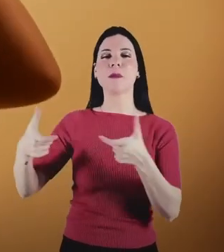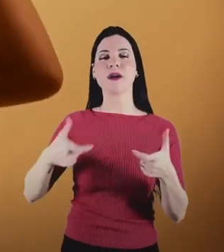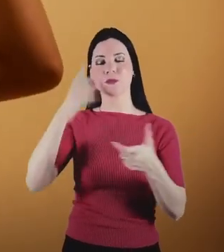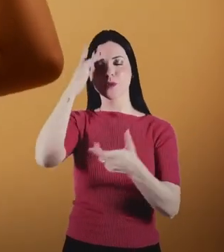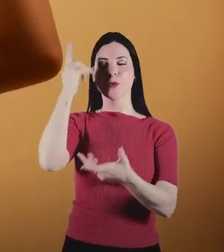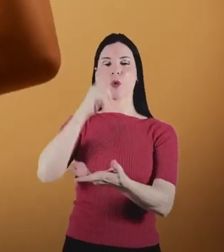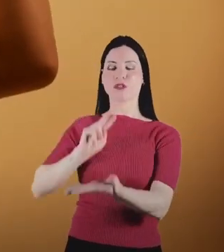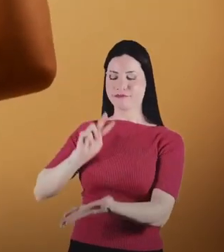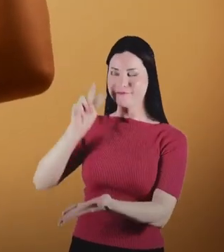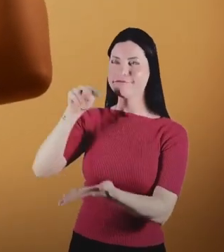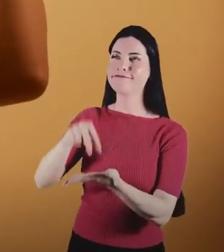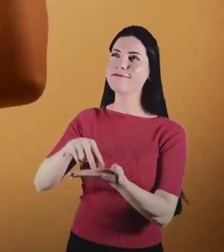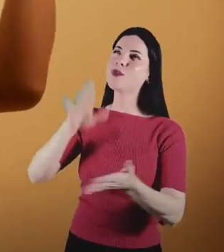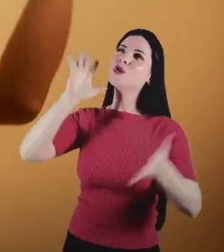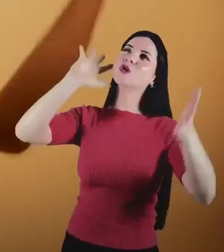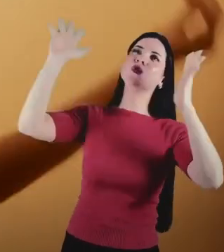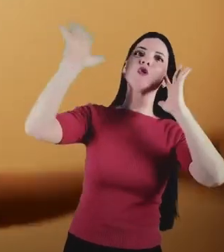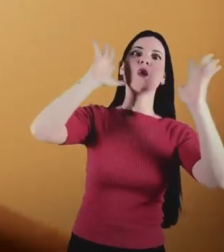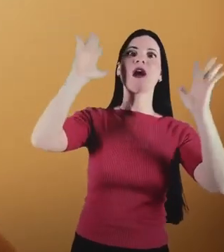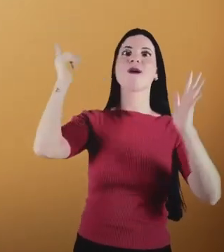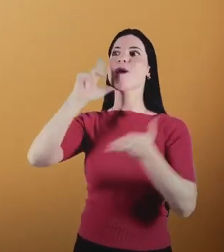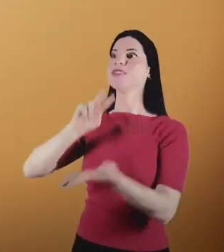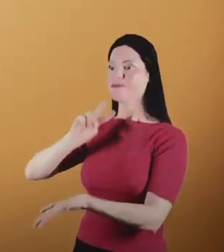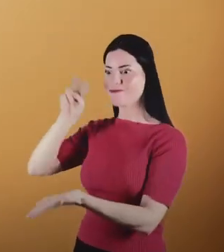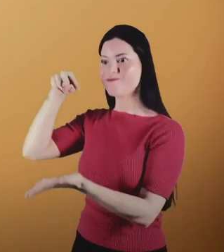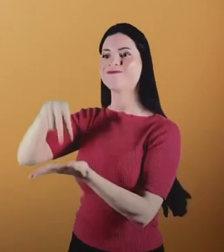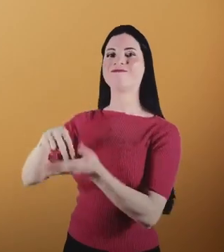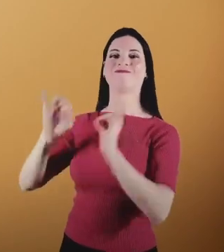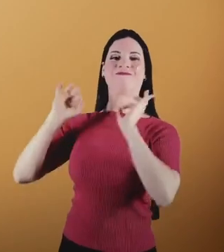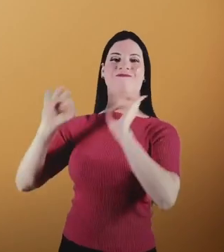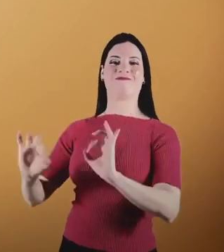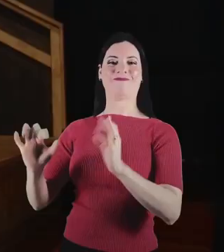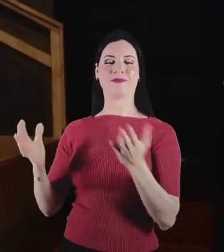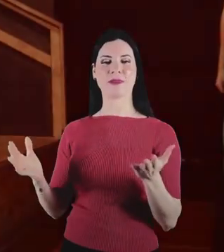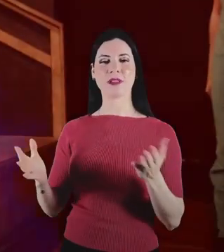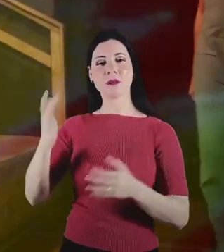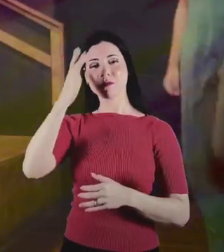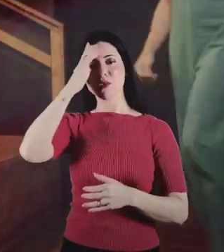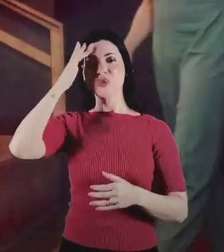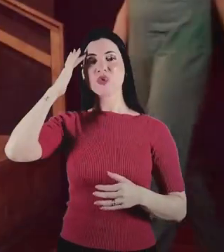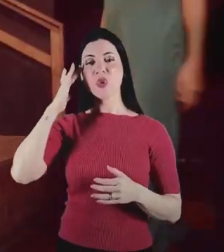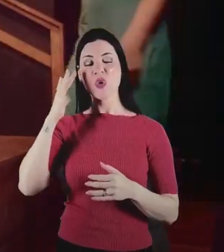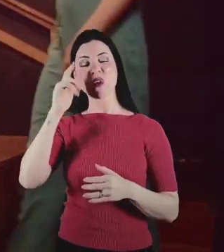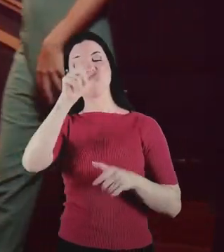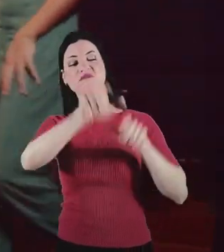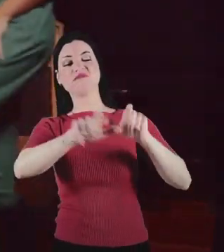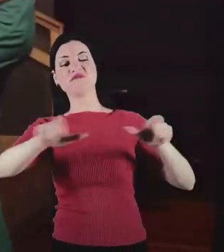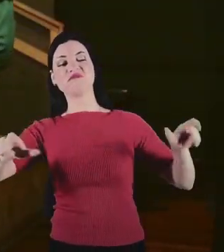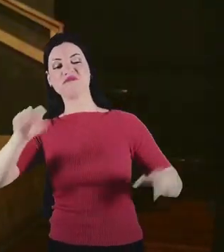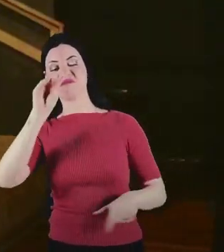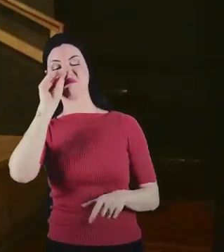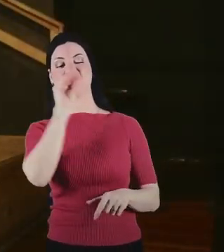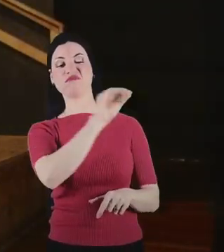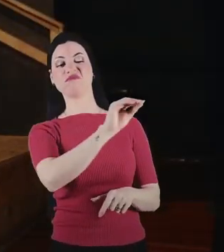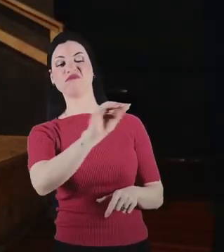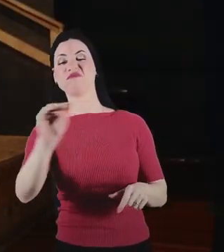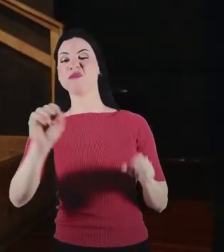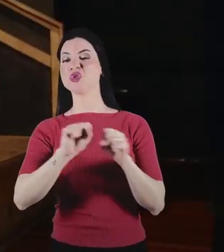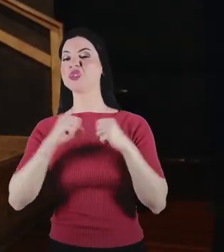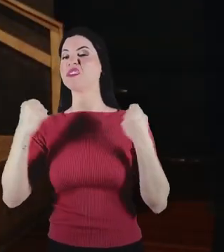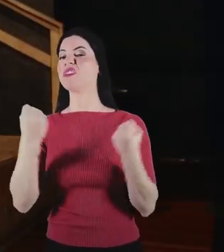de realização de uma fantasia. Então, eram as pessoas que elas eram completamente negligenciadas, esquecidas